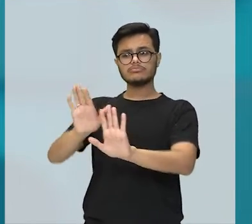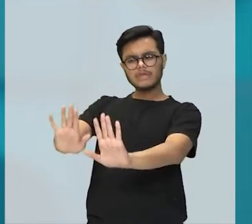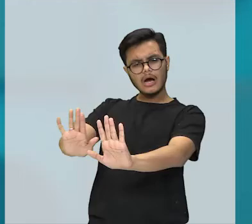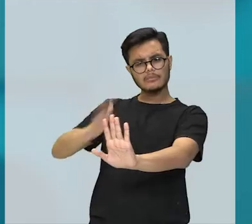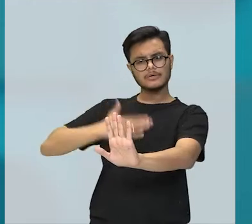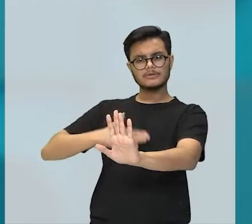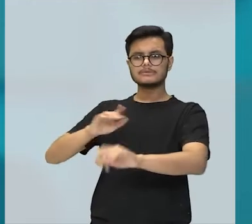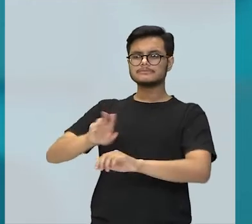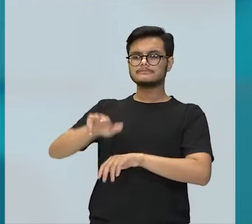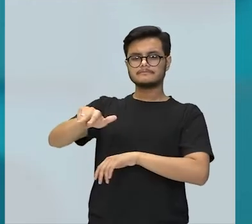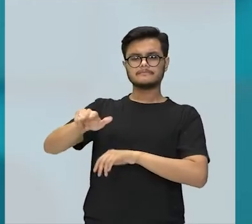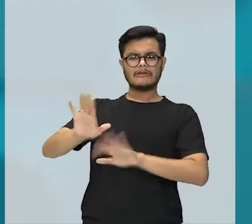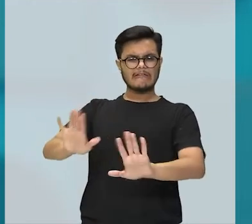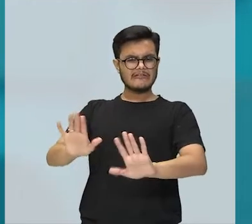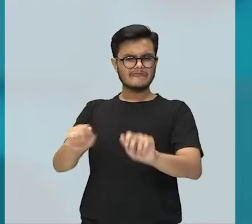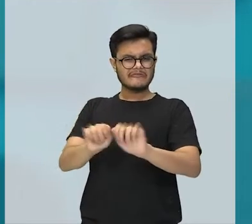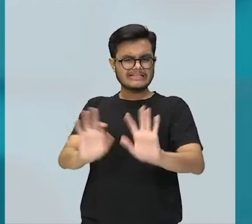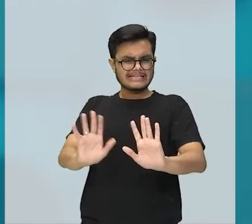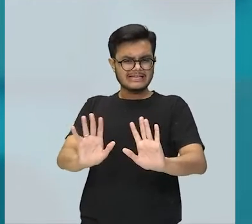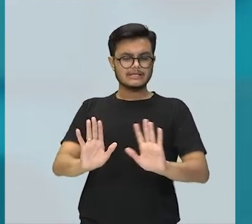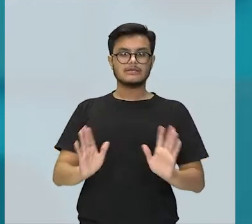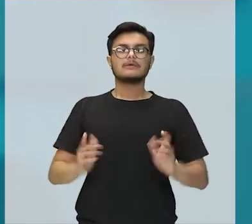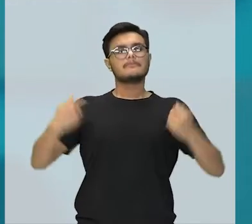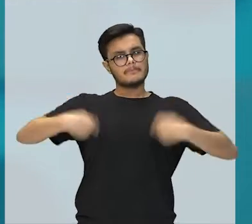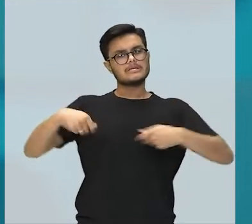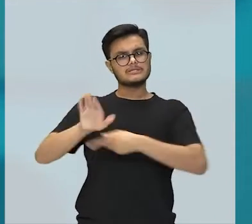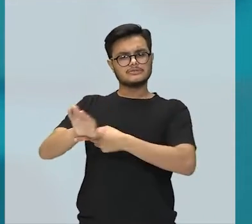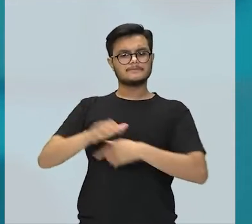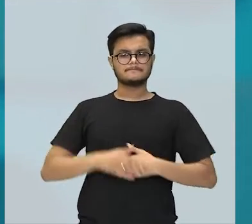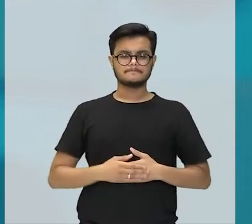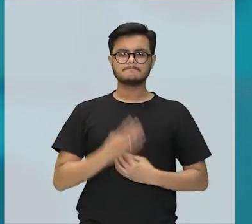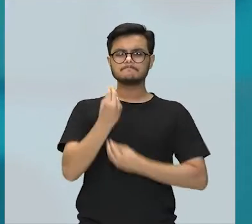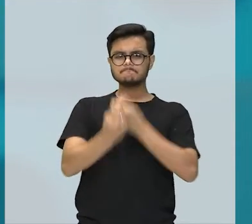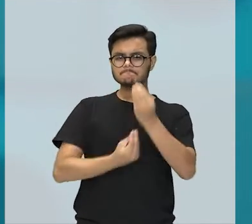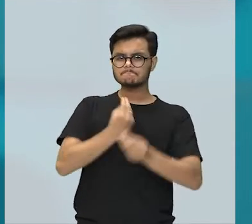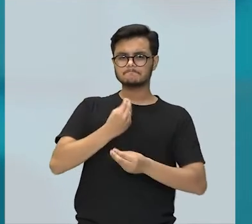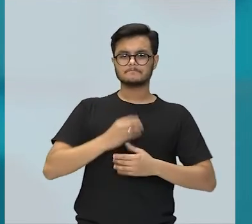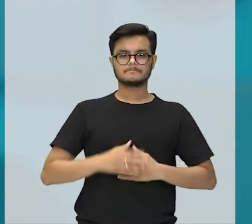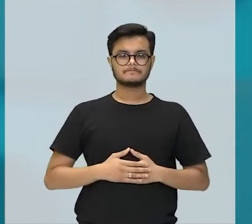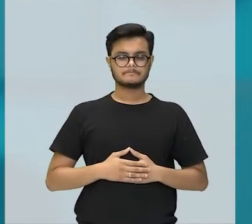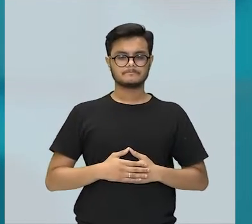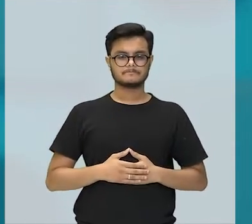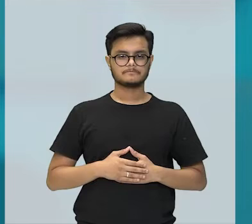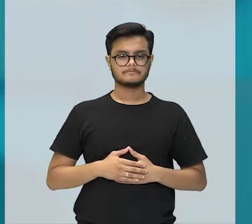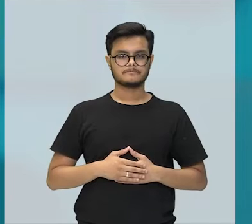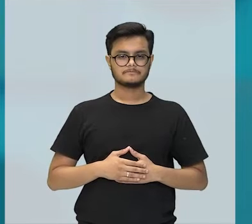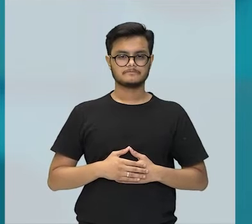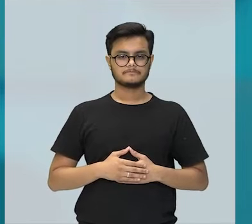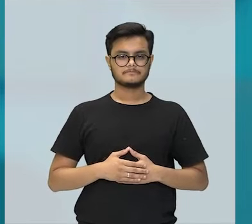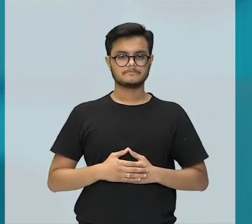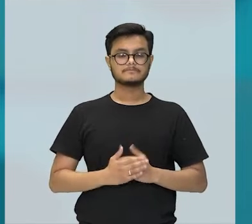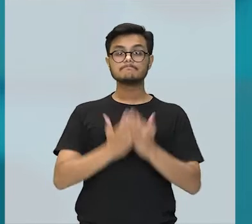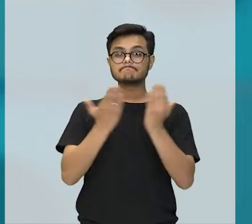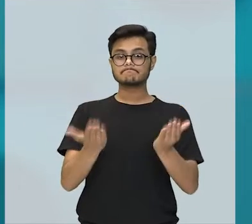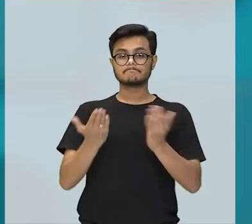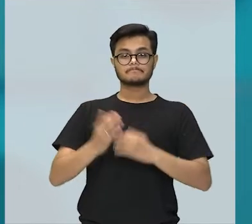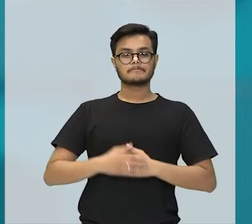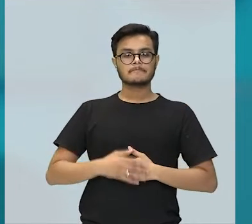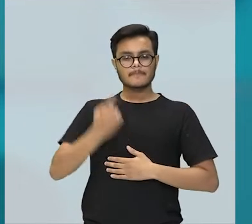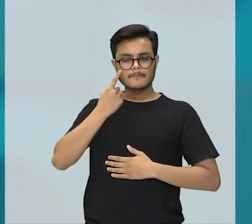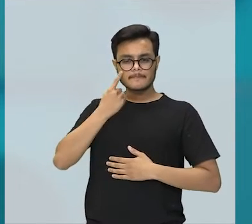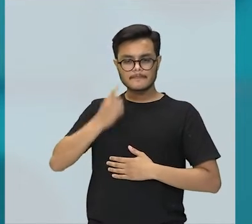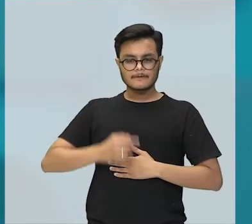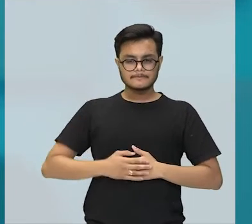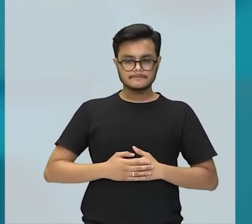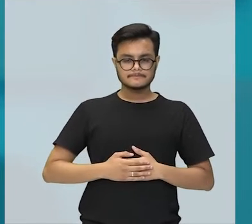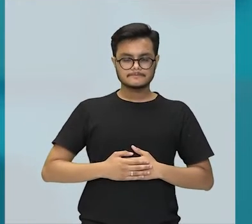lá deitada ou não faz nada? É claro que tem que fazer alguma coisa. Vamos descobrir o que é? Então, observem aí. Vamos